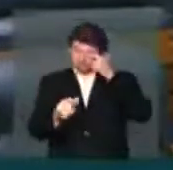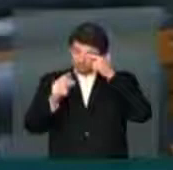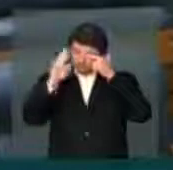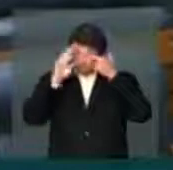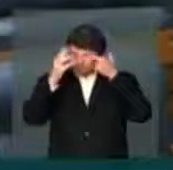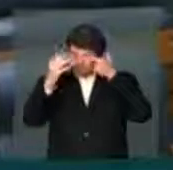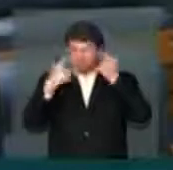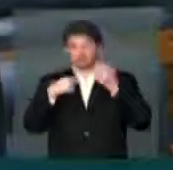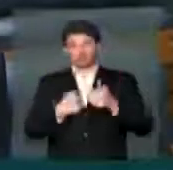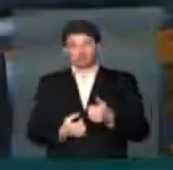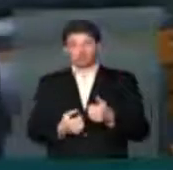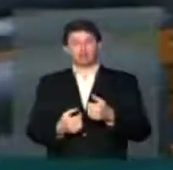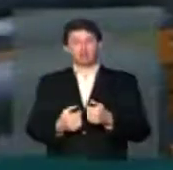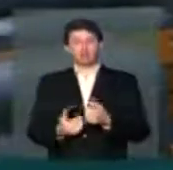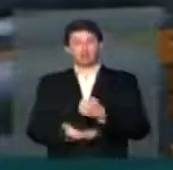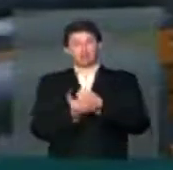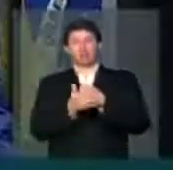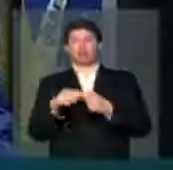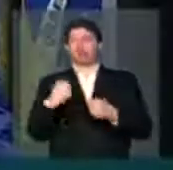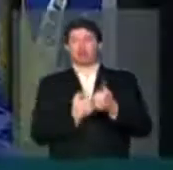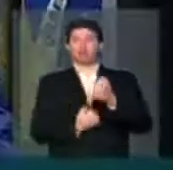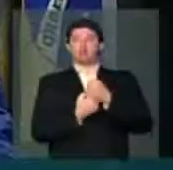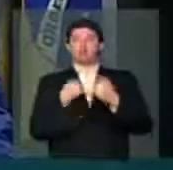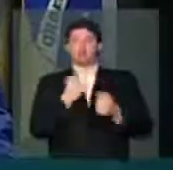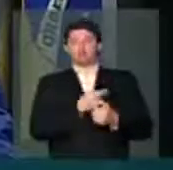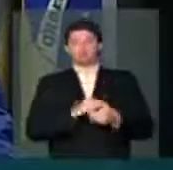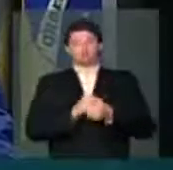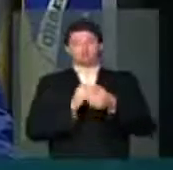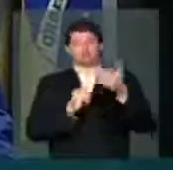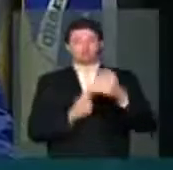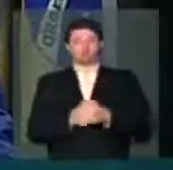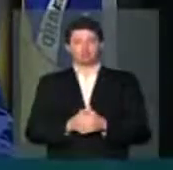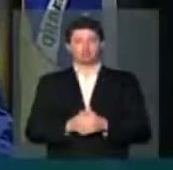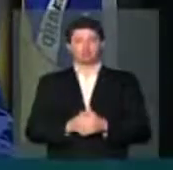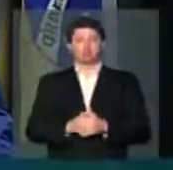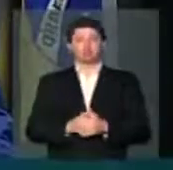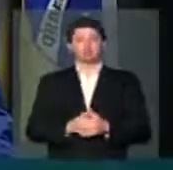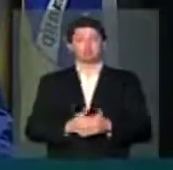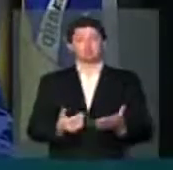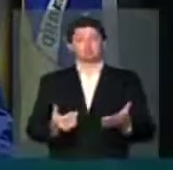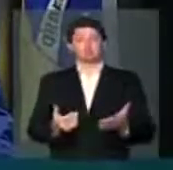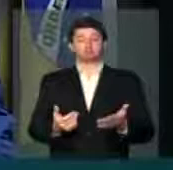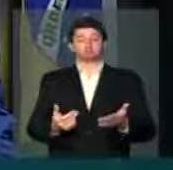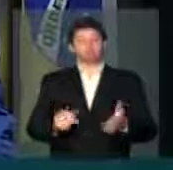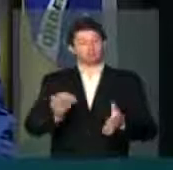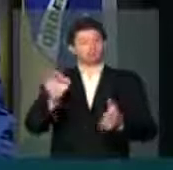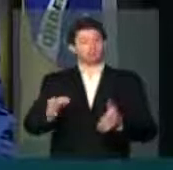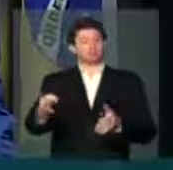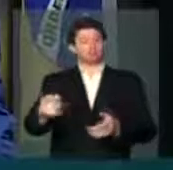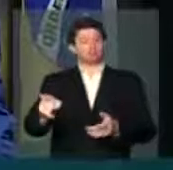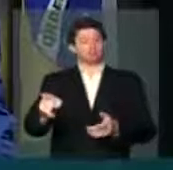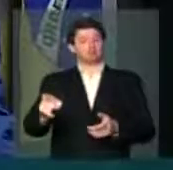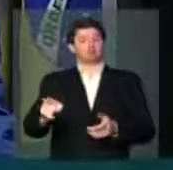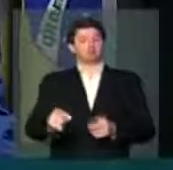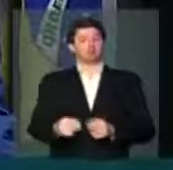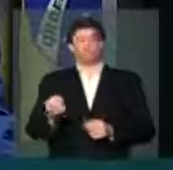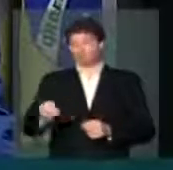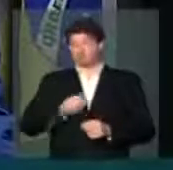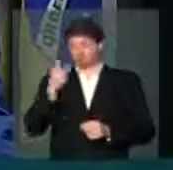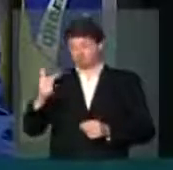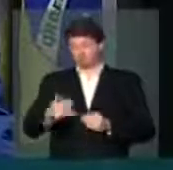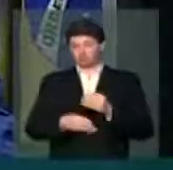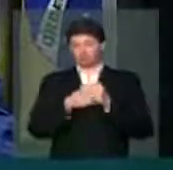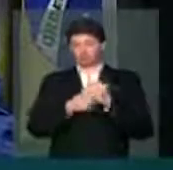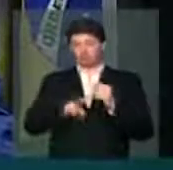nossa solidariedade e os nossos cumprimentos. Agradeço a Vossa Excelência e fique certo que isso, seu pronunciamento, a sua